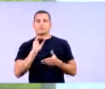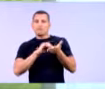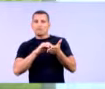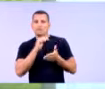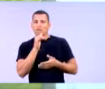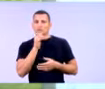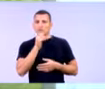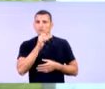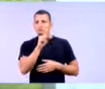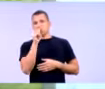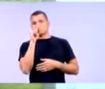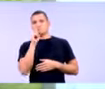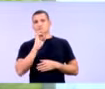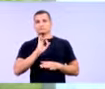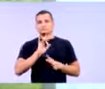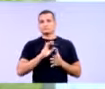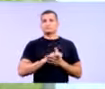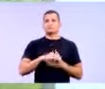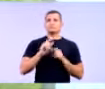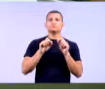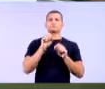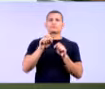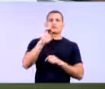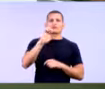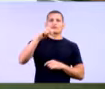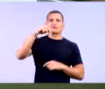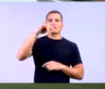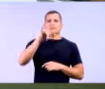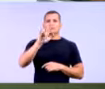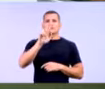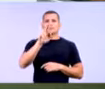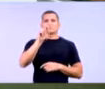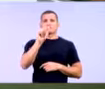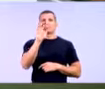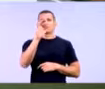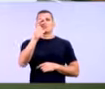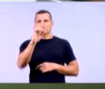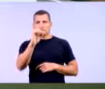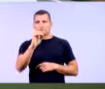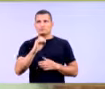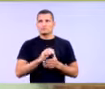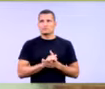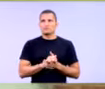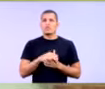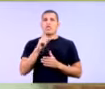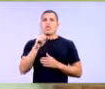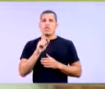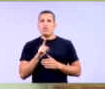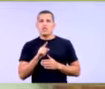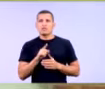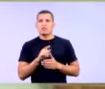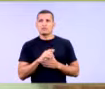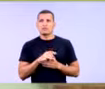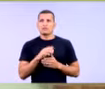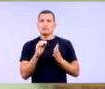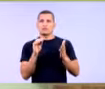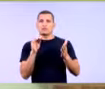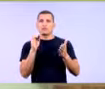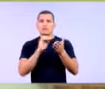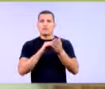o que seria epígrafe, professora Ariadne? Uma epígrafe é quando você coloca